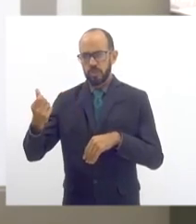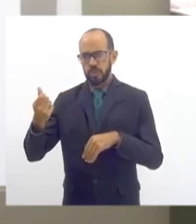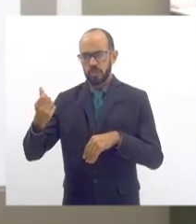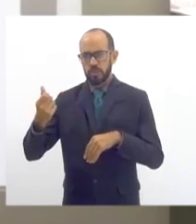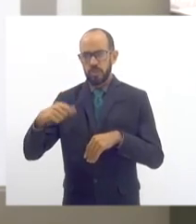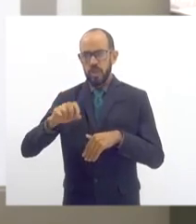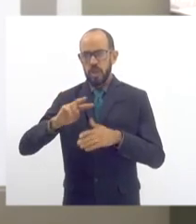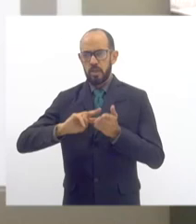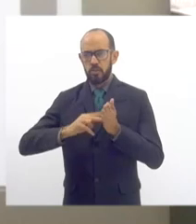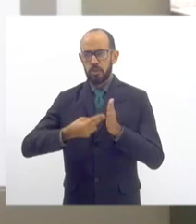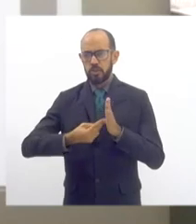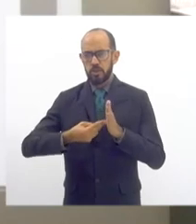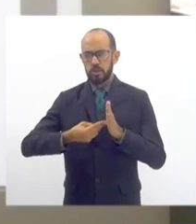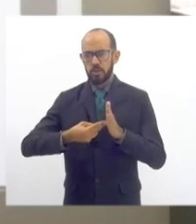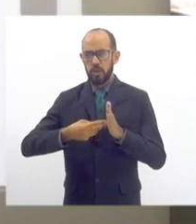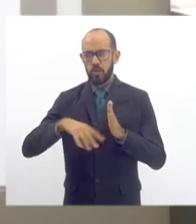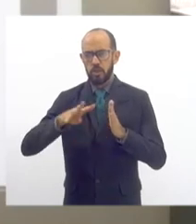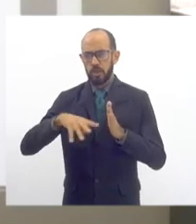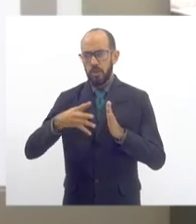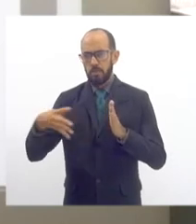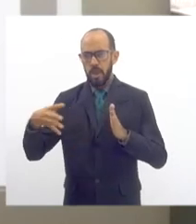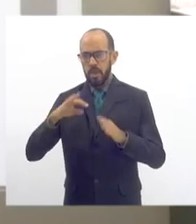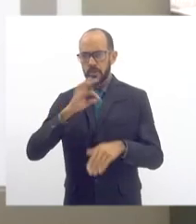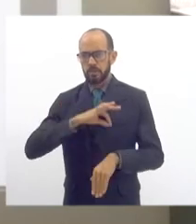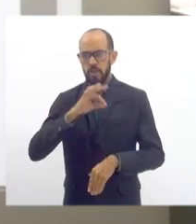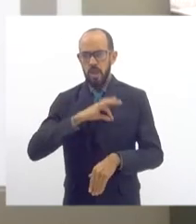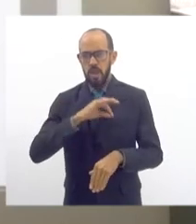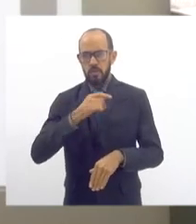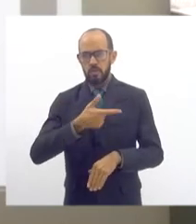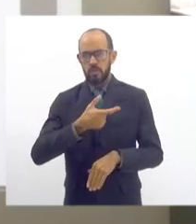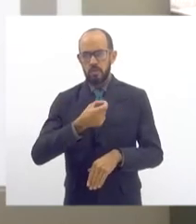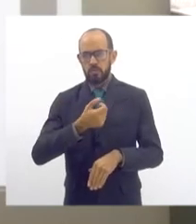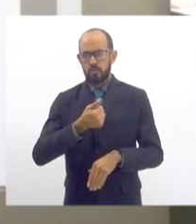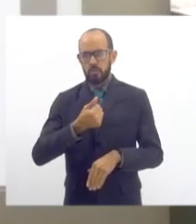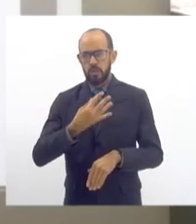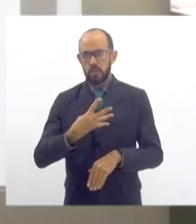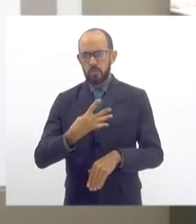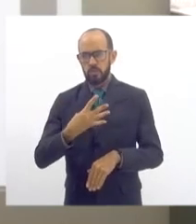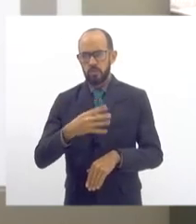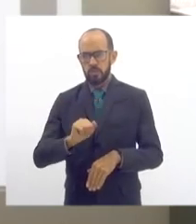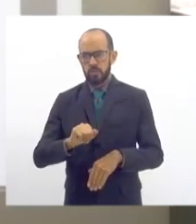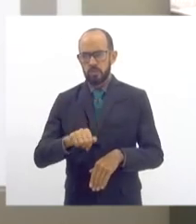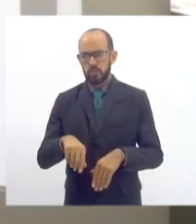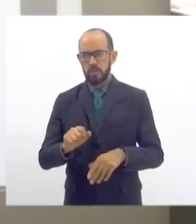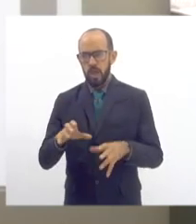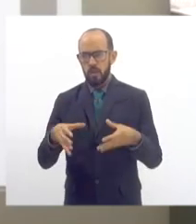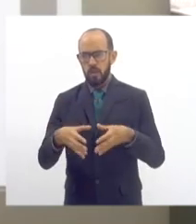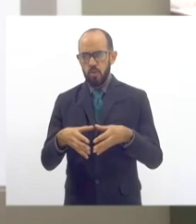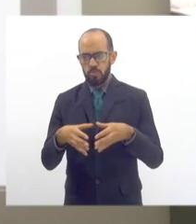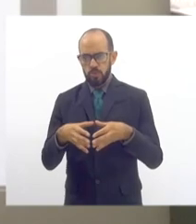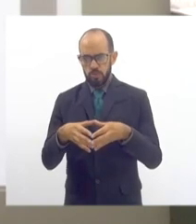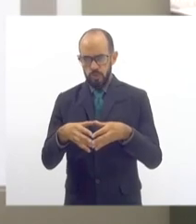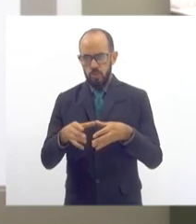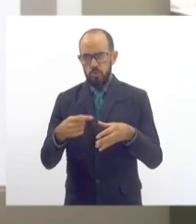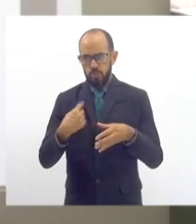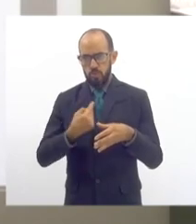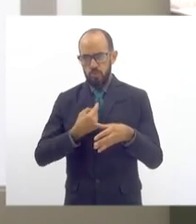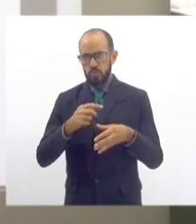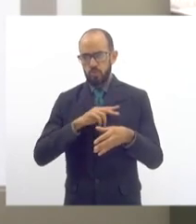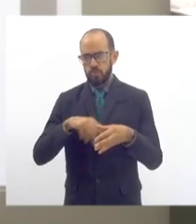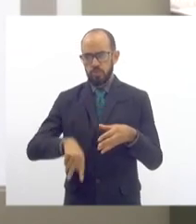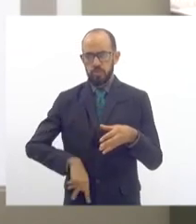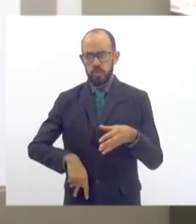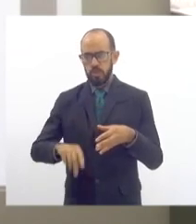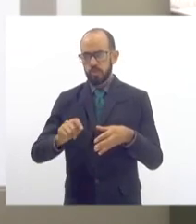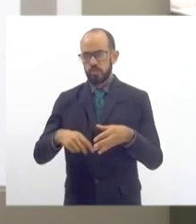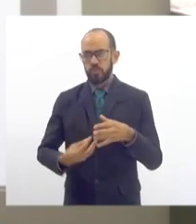atualização da tabela de vencimentos, que é a última nossa, foi em 2014. E a comissão de qual eu presido hoje em dia, ela já